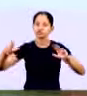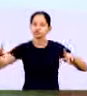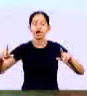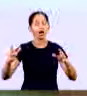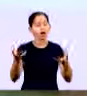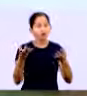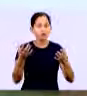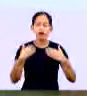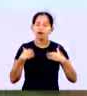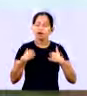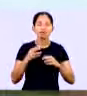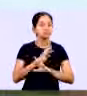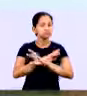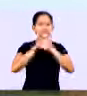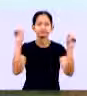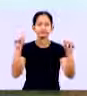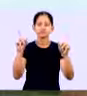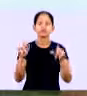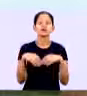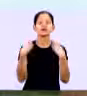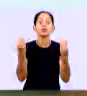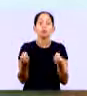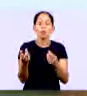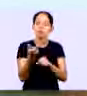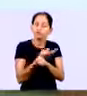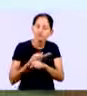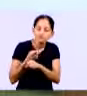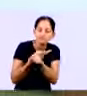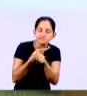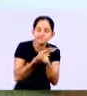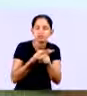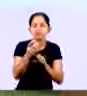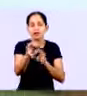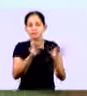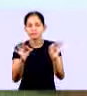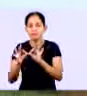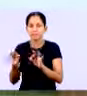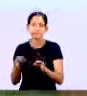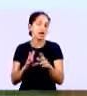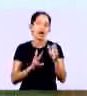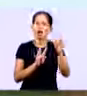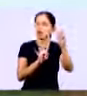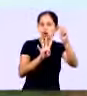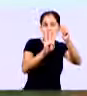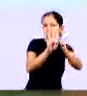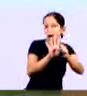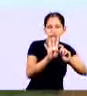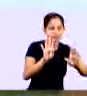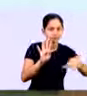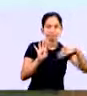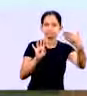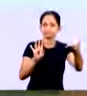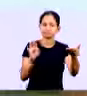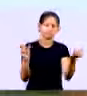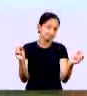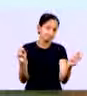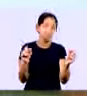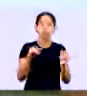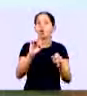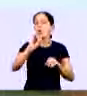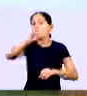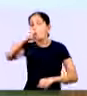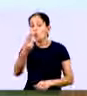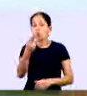diferencial para a minha empresa. Aí eu vou encontrar condições ali para poder dar um prazo maior para os meus clientes, é uma condição, né? Ou dar um